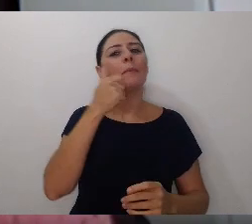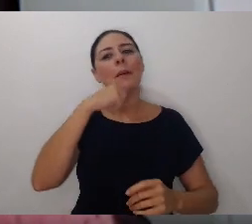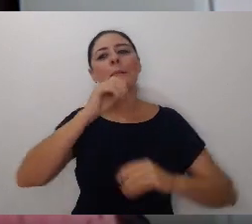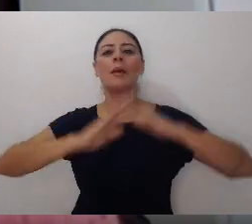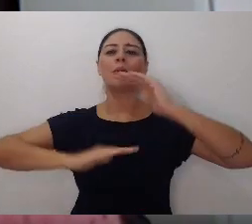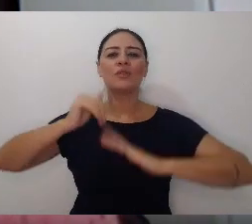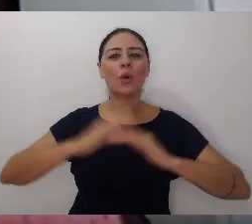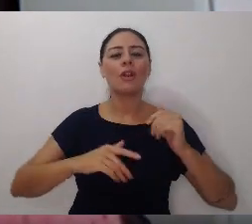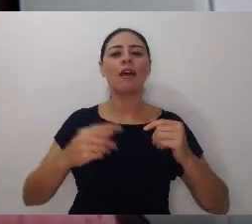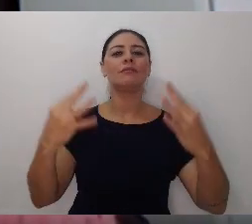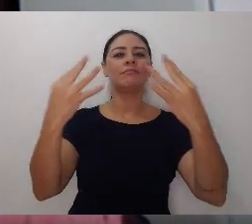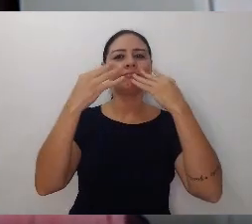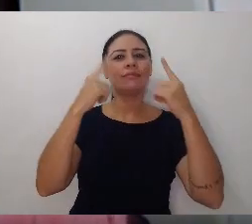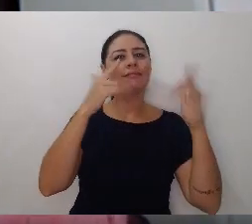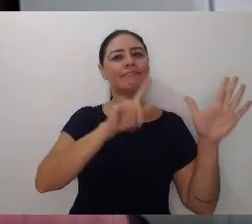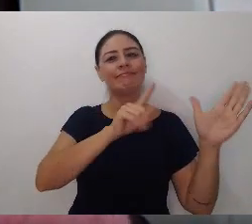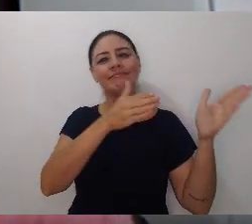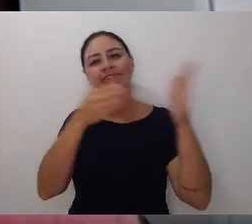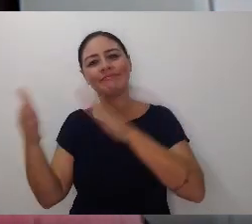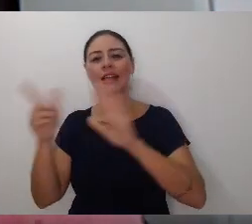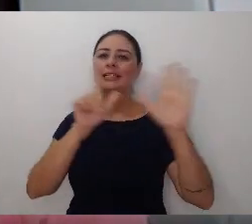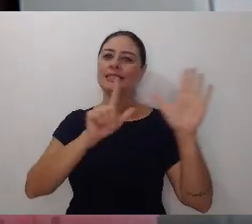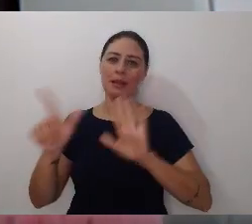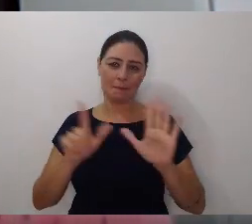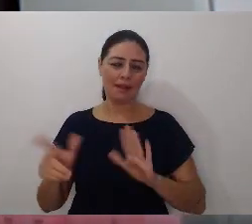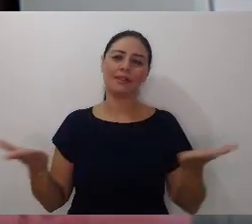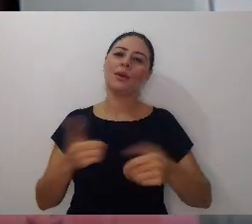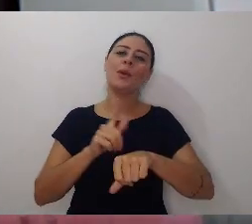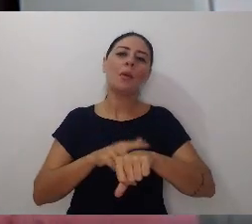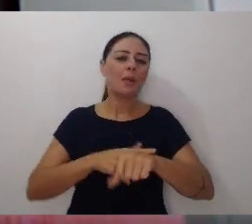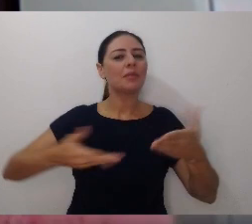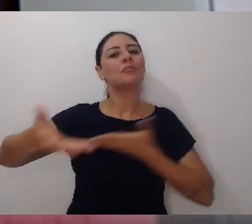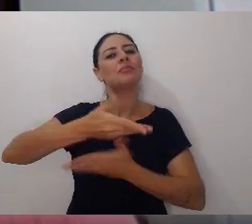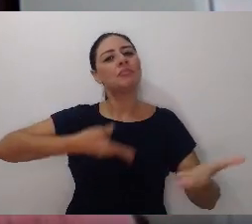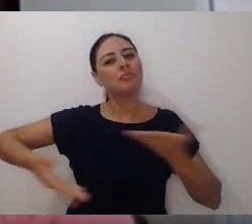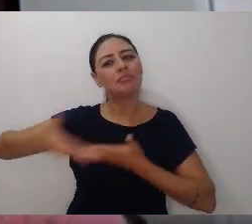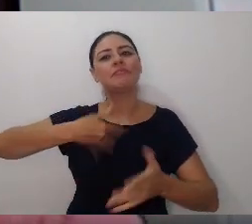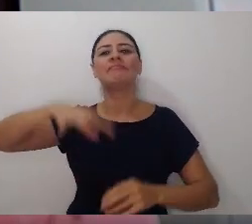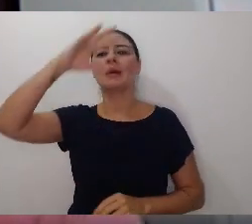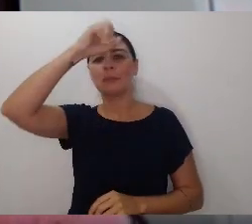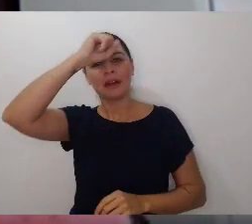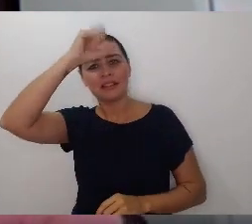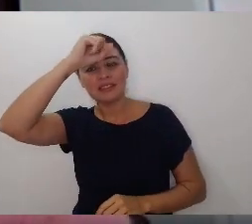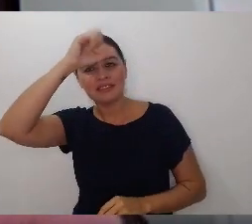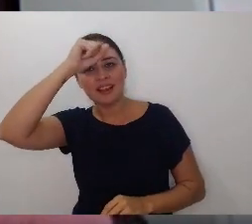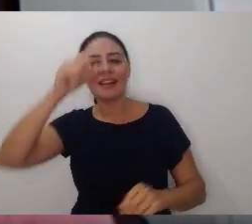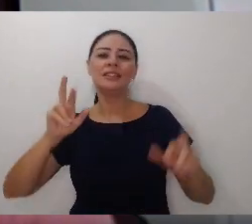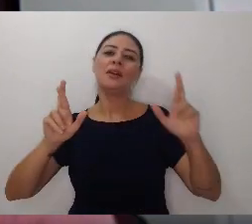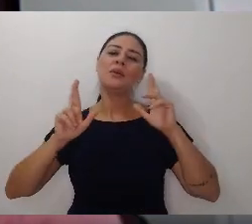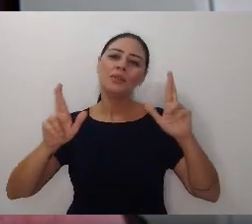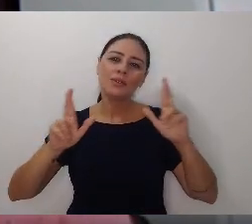muito a agradecer, os pais, as famílias, os profissionais que estão acompanhando a nossa semana, e dizer que foi um momento de muita troca,